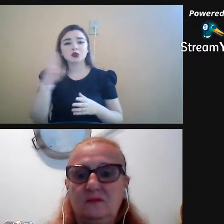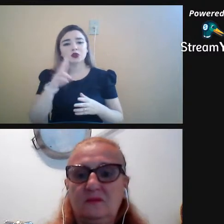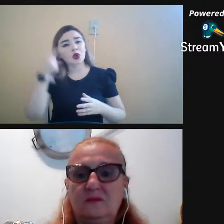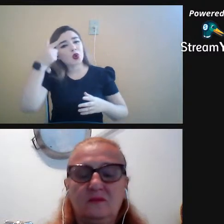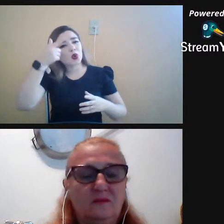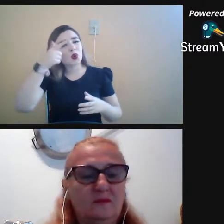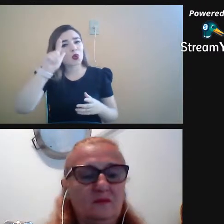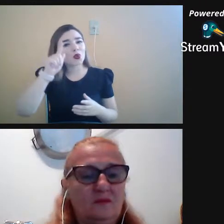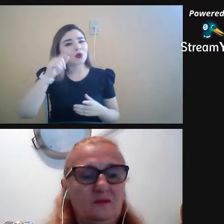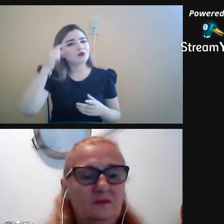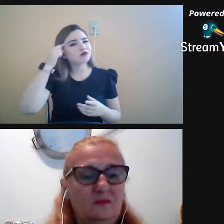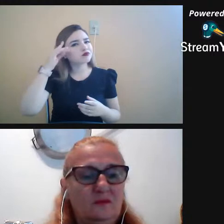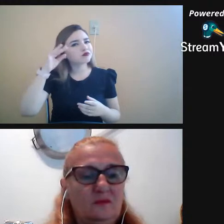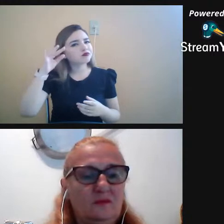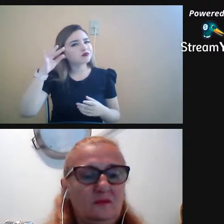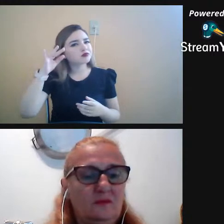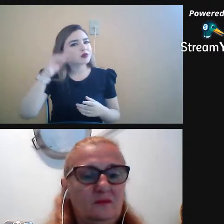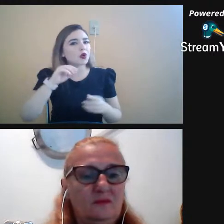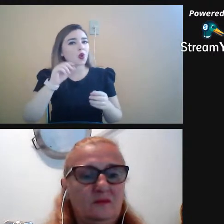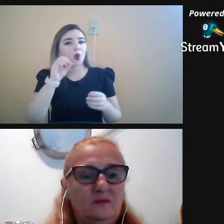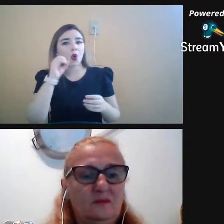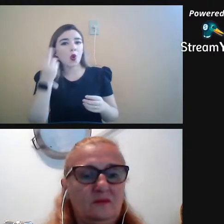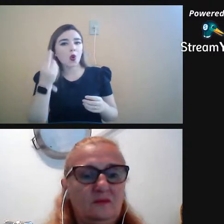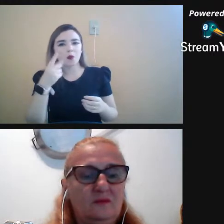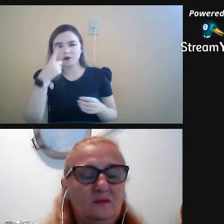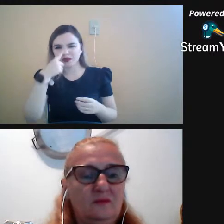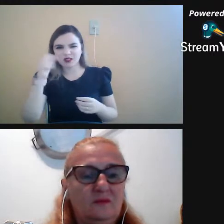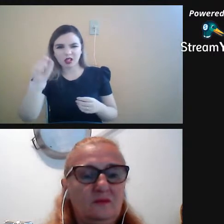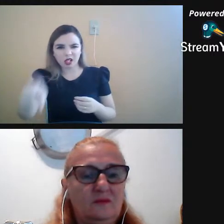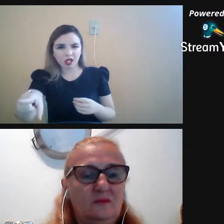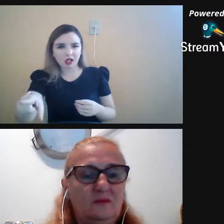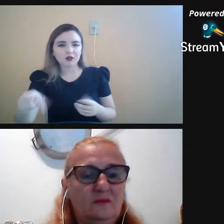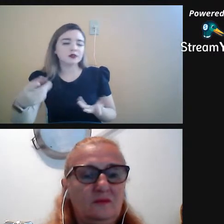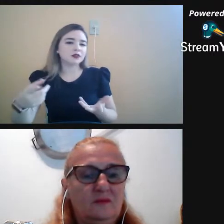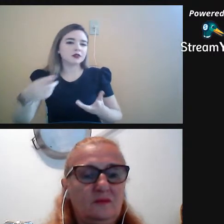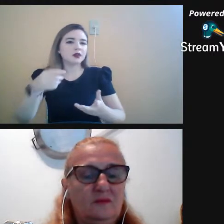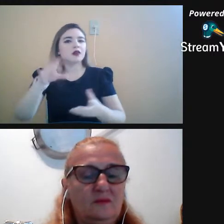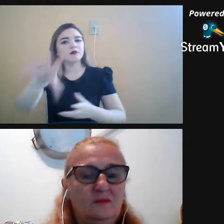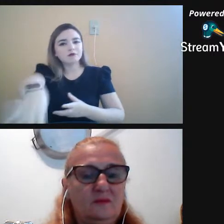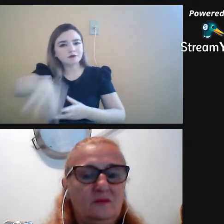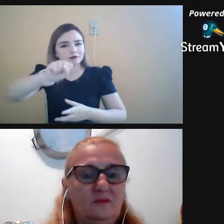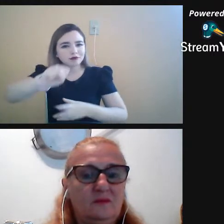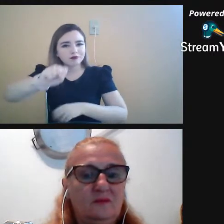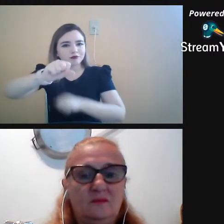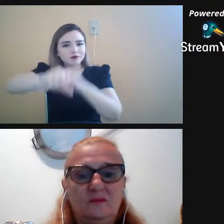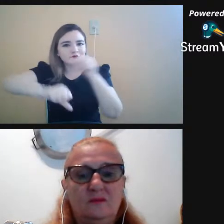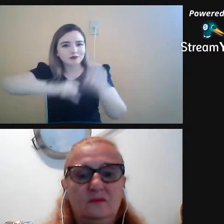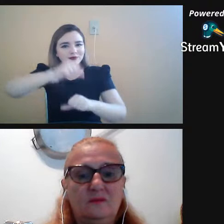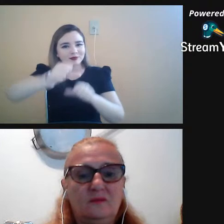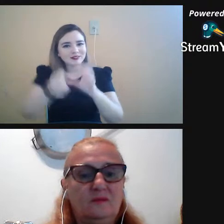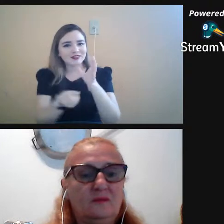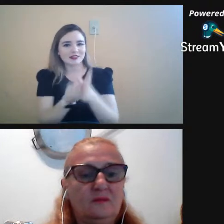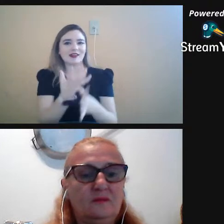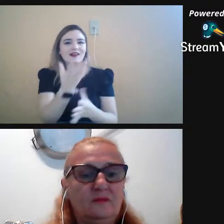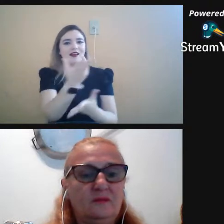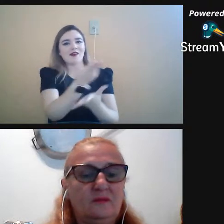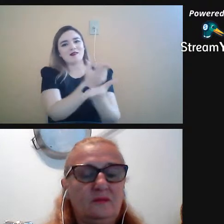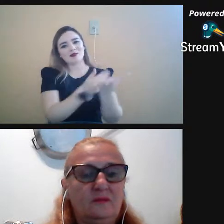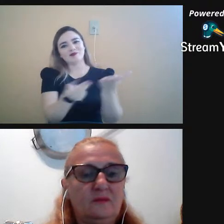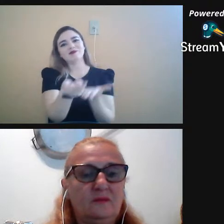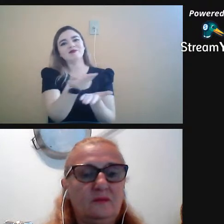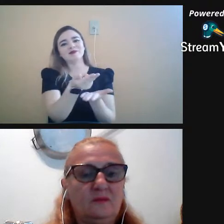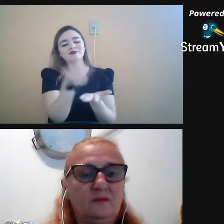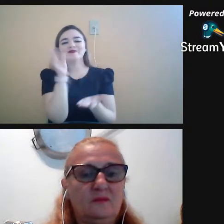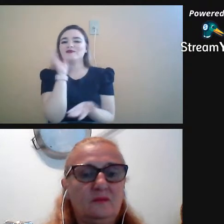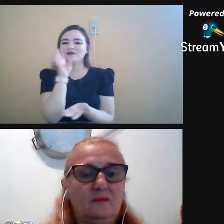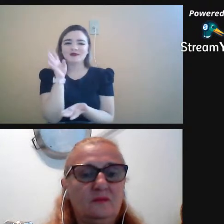utilizar o que seria descartado no lixo e transformar em arte. Eu acho interessante essa